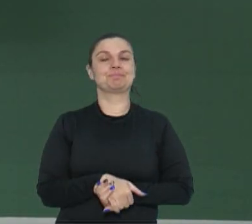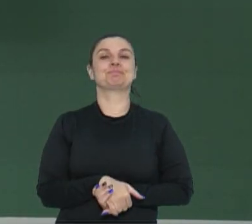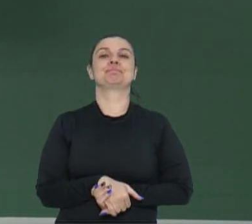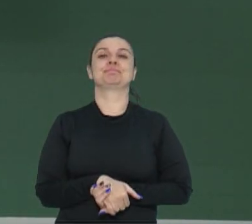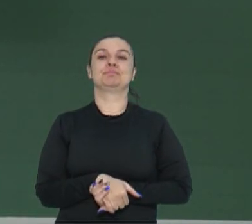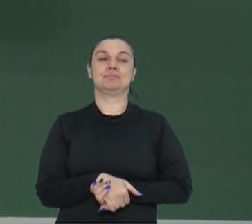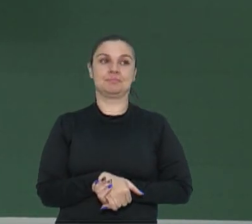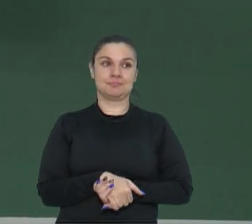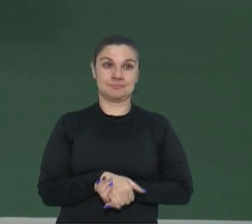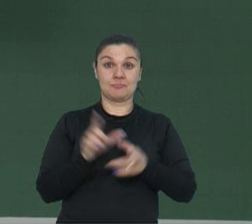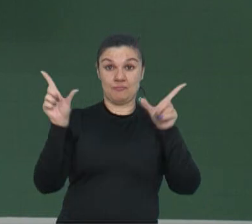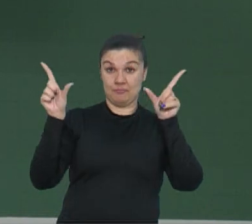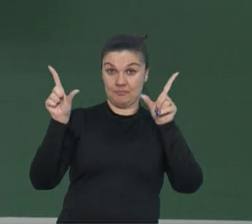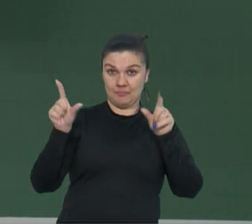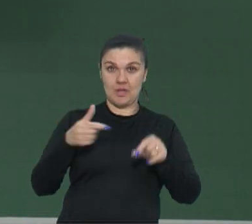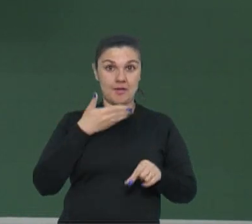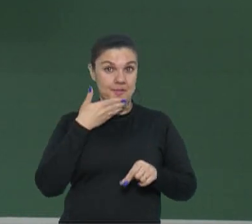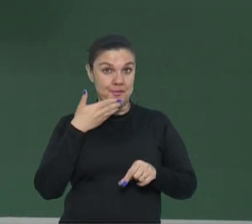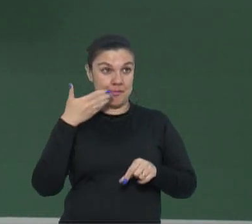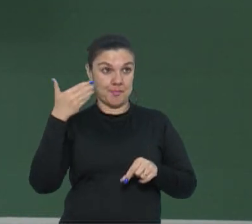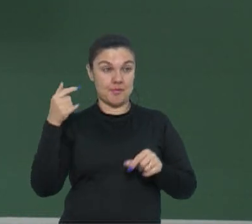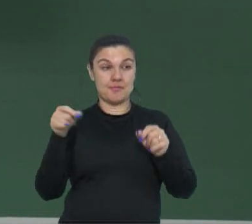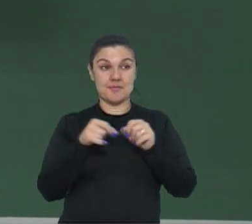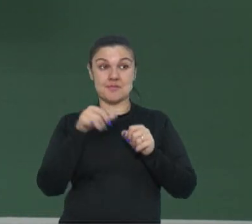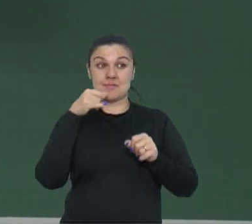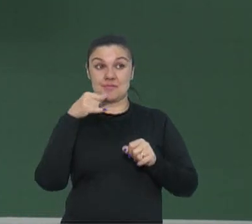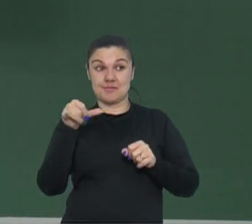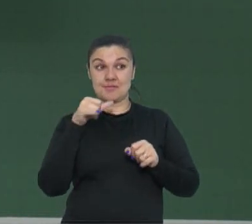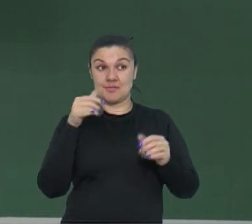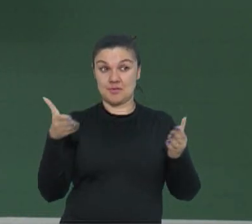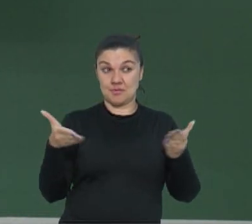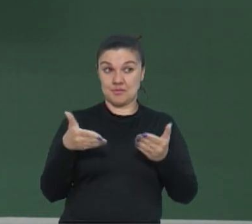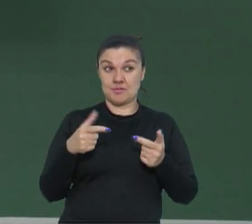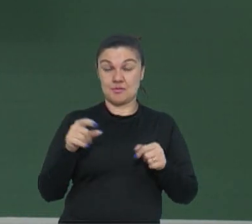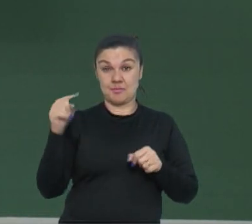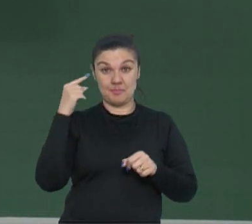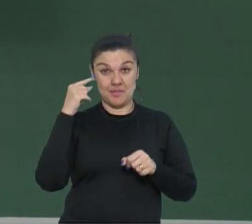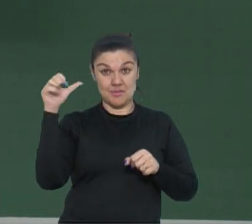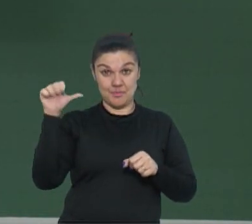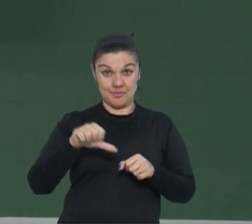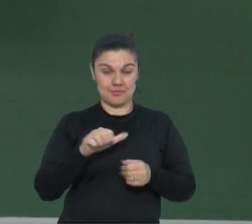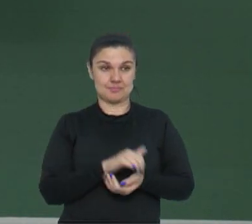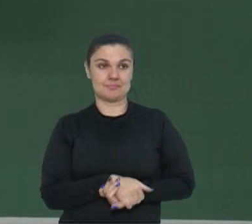né? Isso que é a melhor maneira de gerar eletricidade que nós temos hoje, imagina é pior.